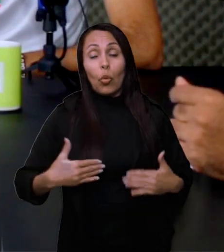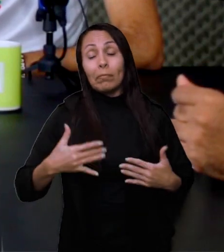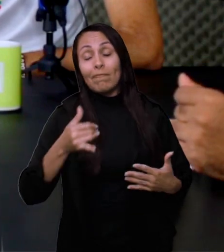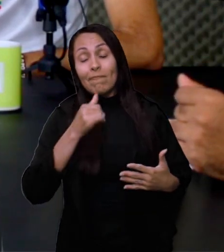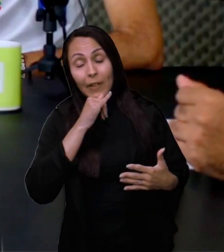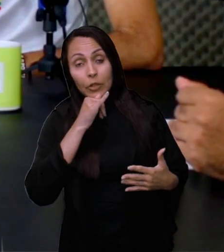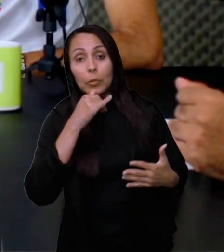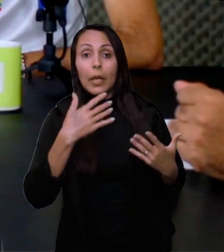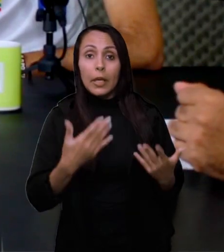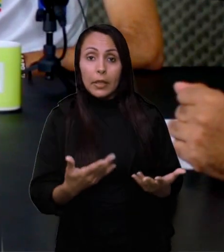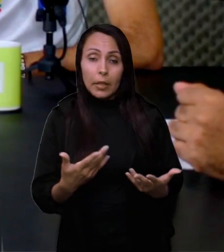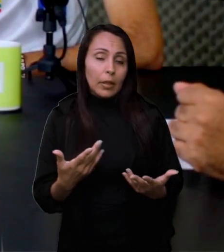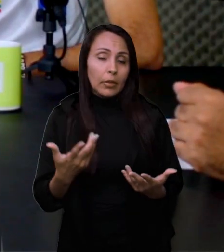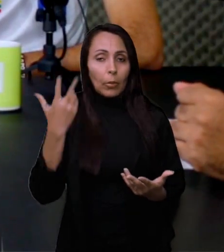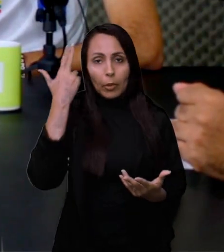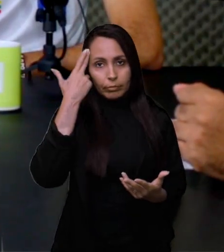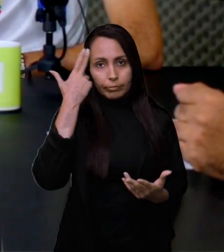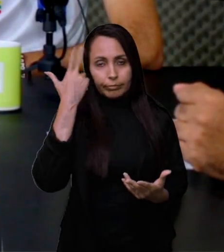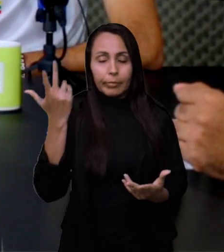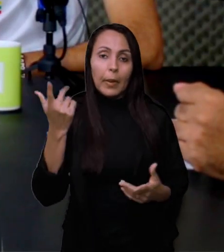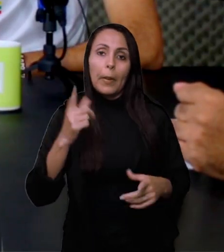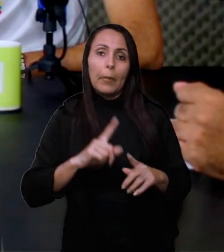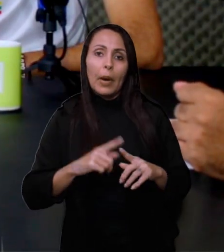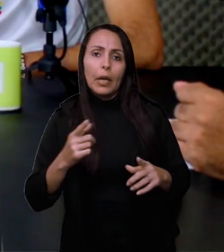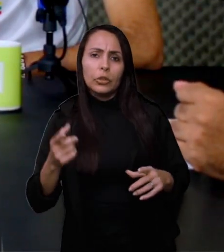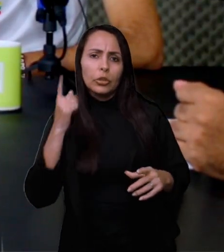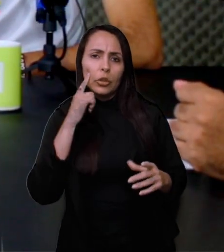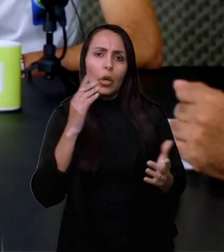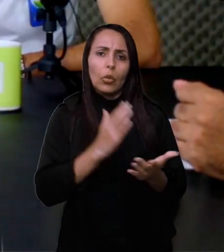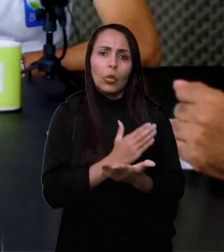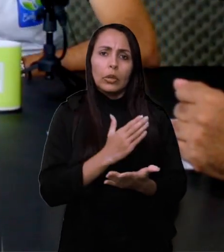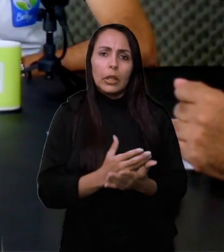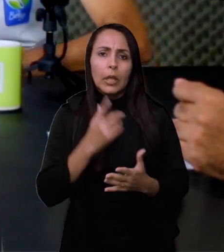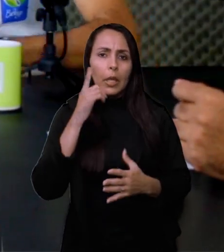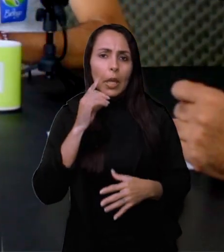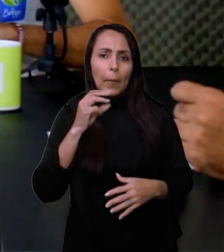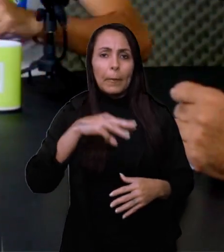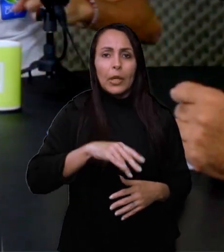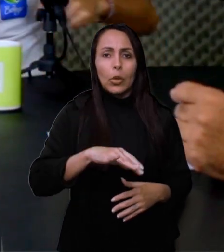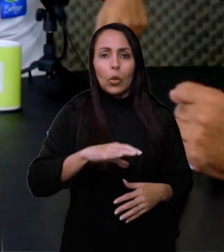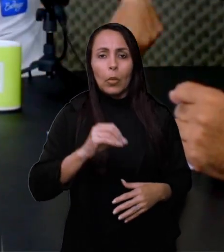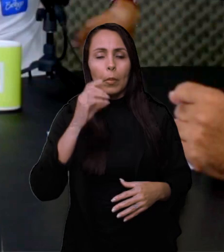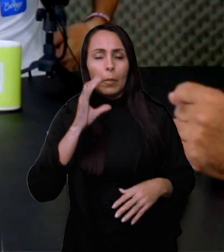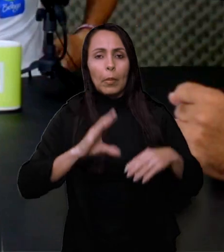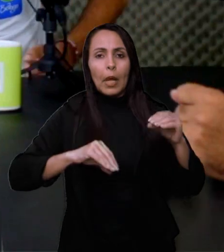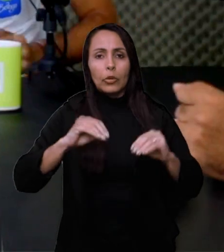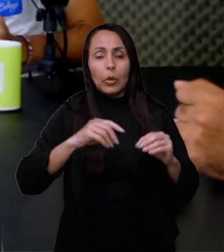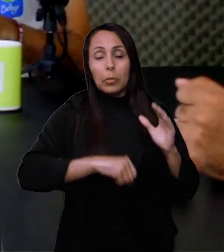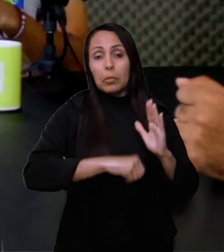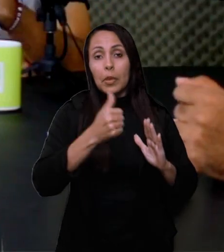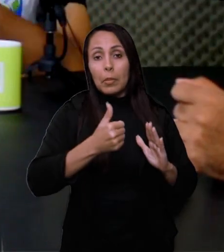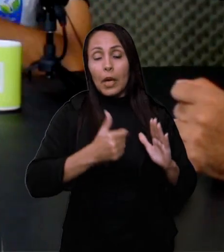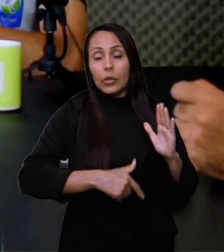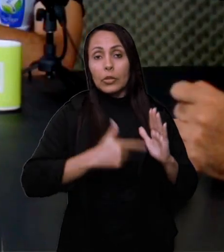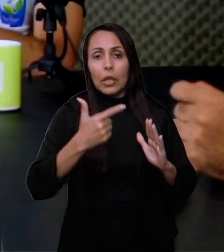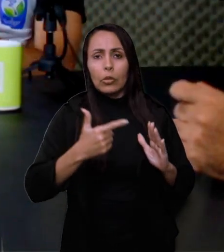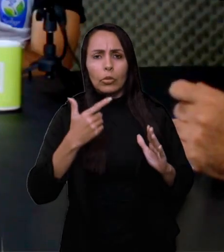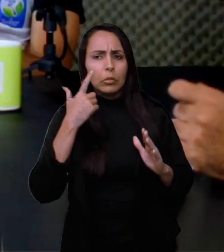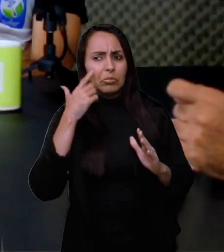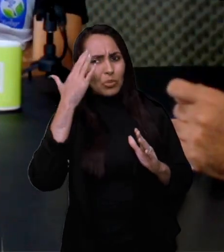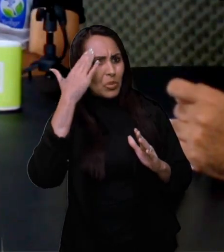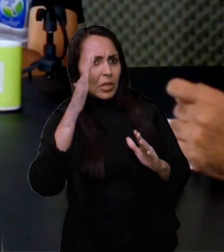É uma coisa Uhum. muito comum. Mas o microplástico tem dois tipos, que é o primário e o secundário. Eu não sei se ela explicou, mas eu vou